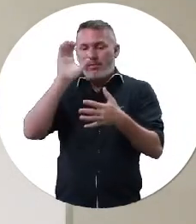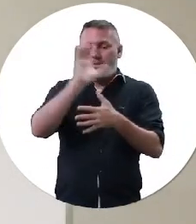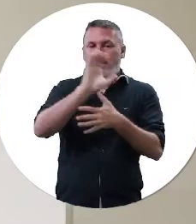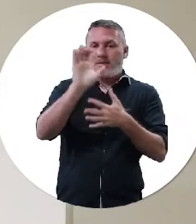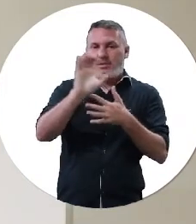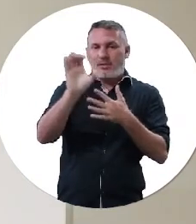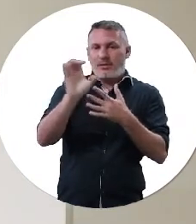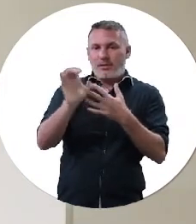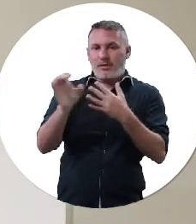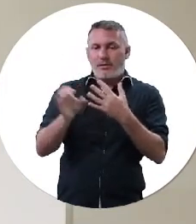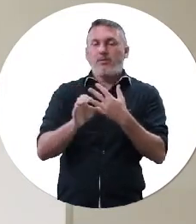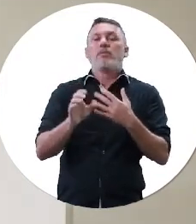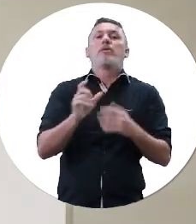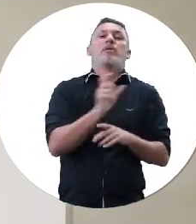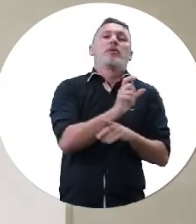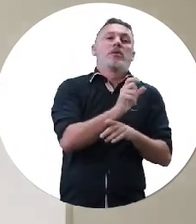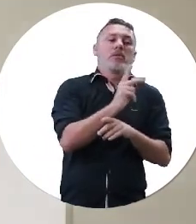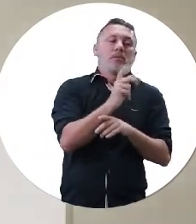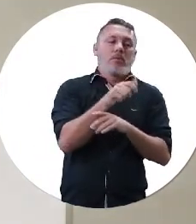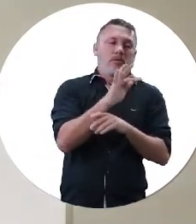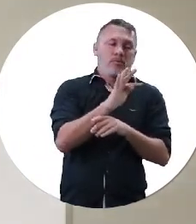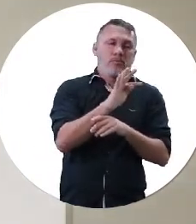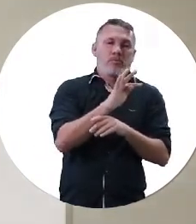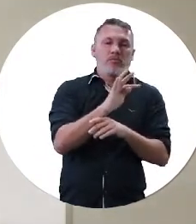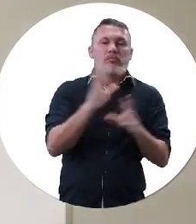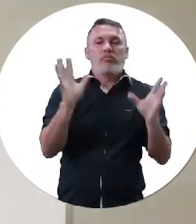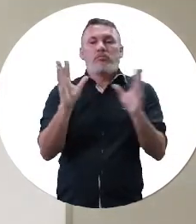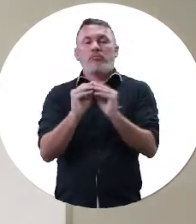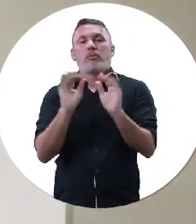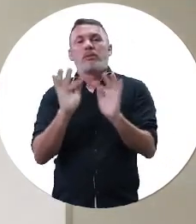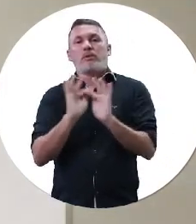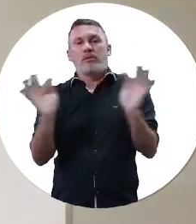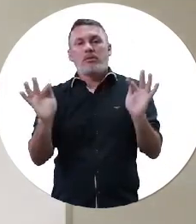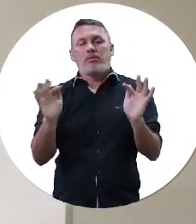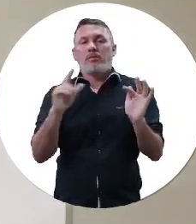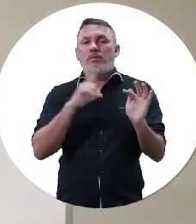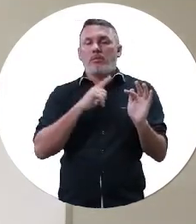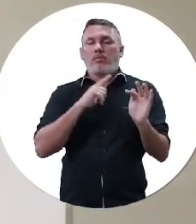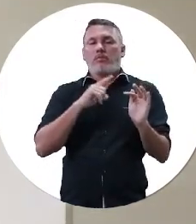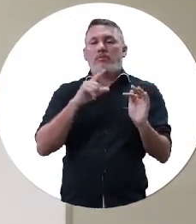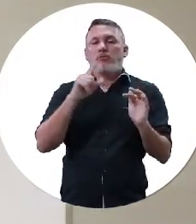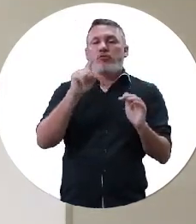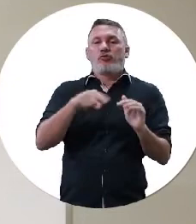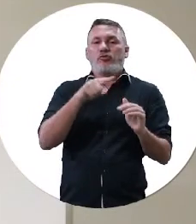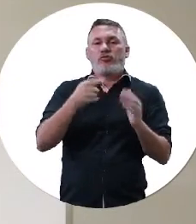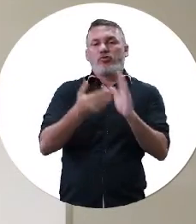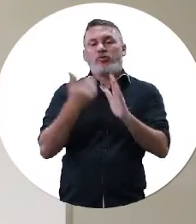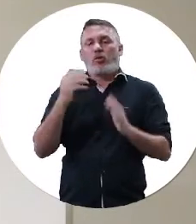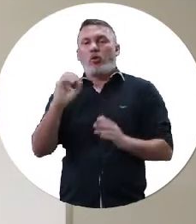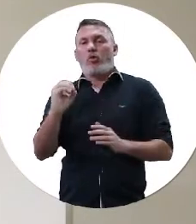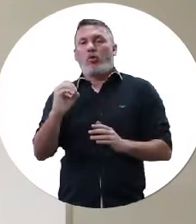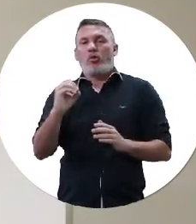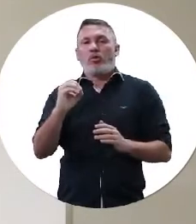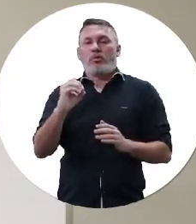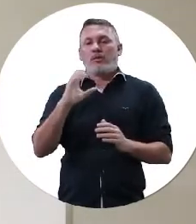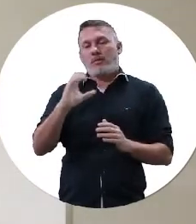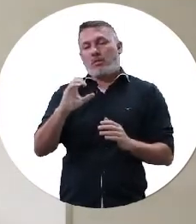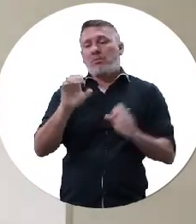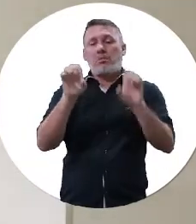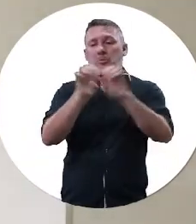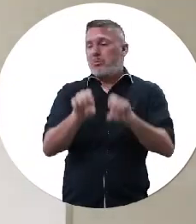ligação simples, an. Terminação de hidrocarboneto, O. Essa estrutura aqui, um solvente